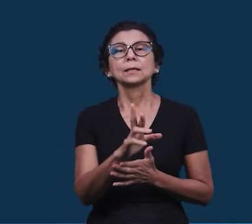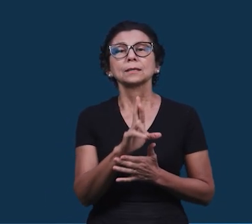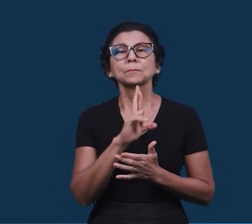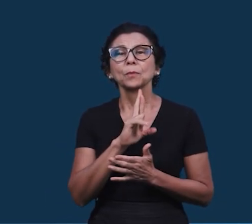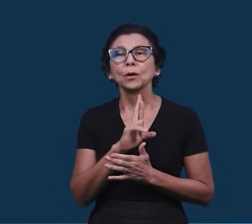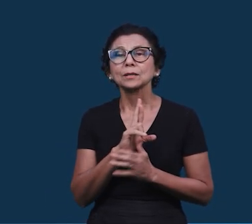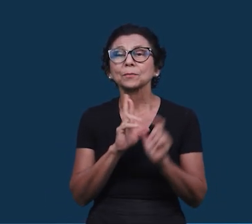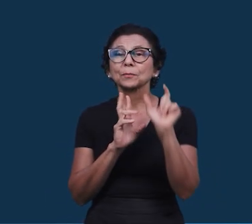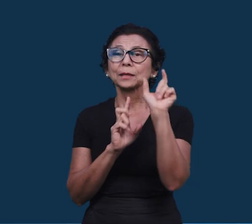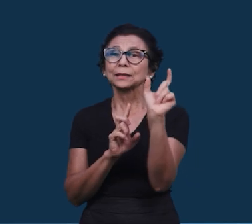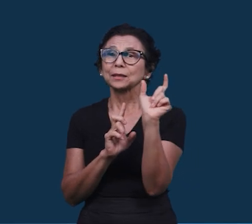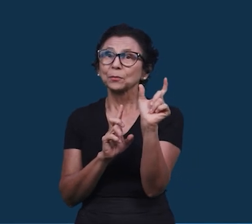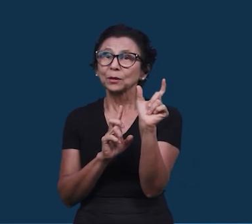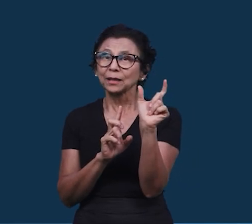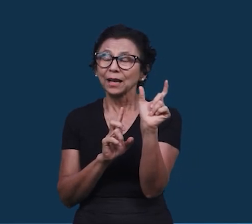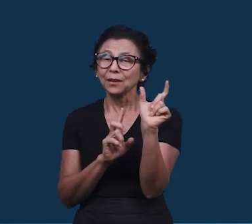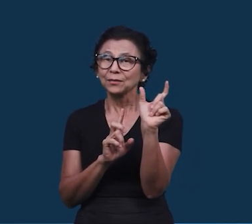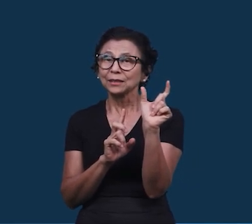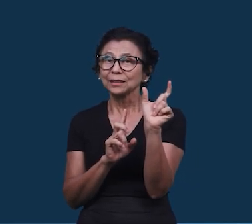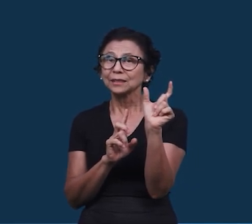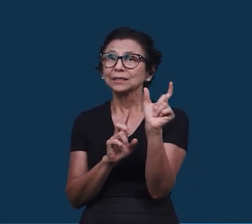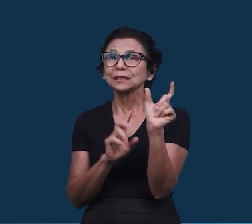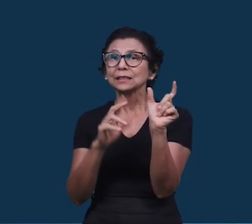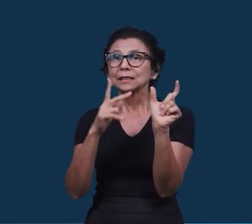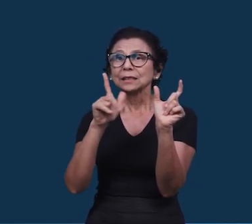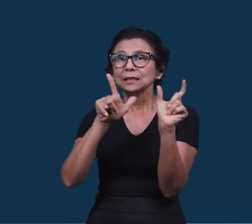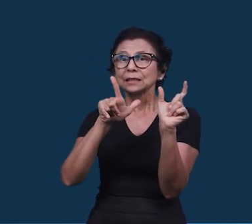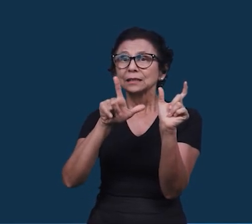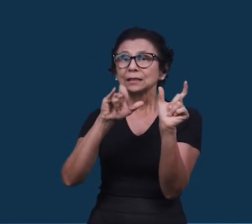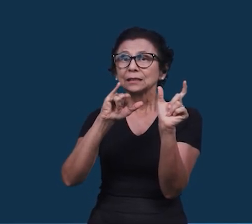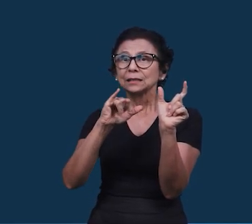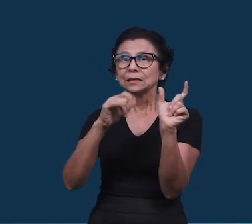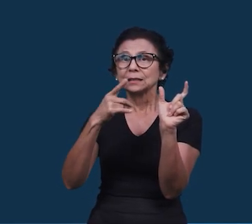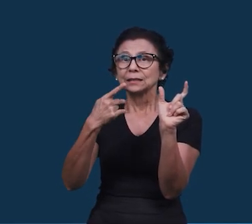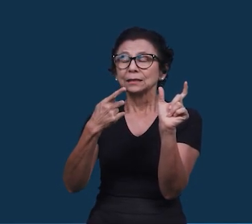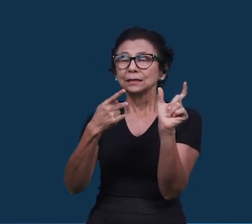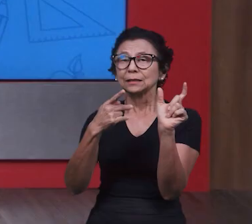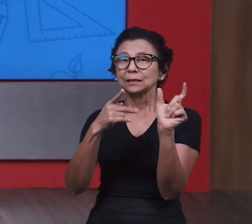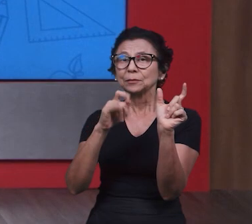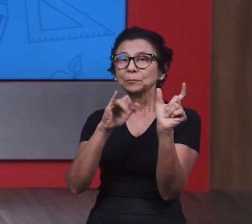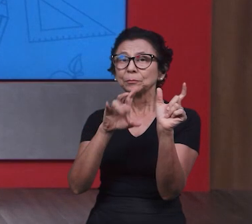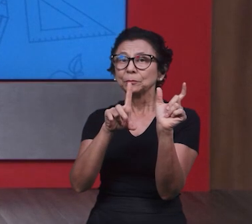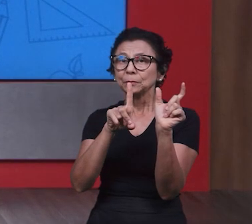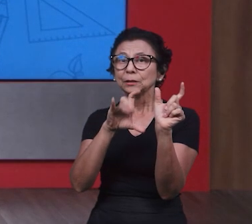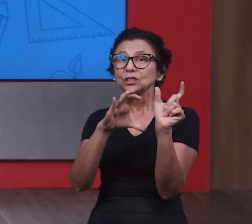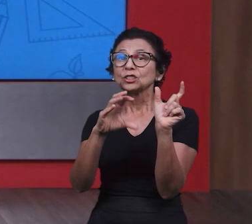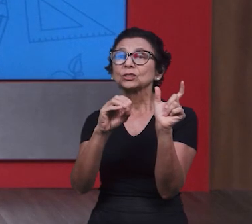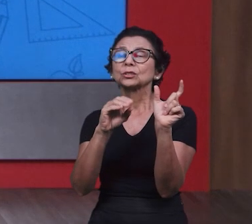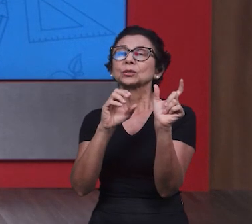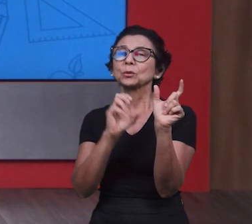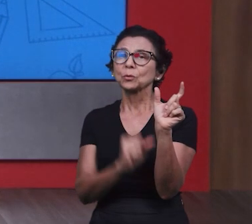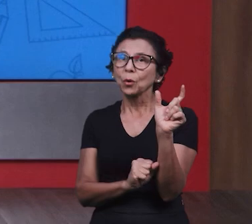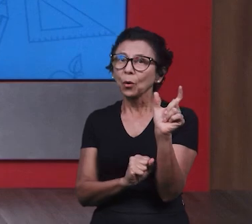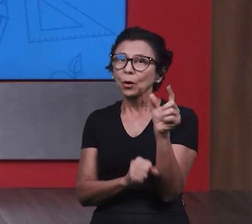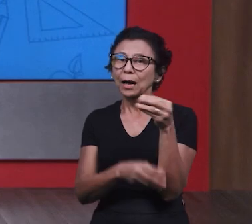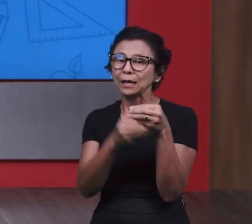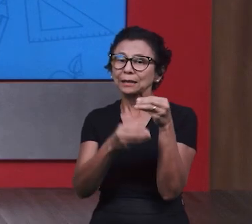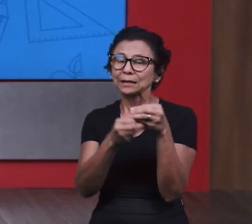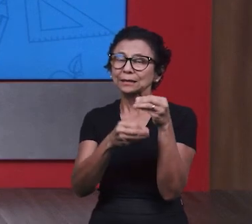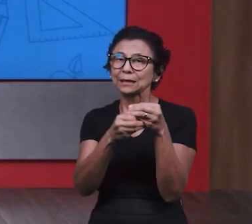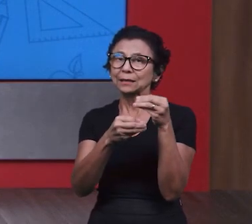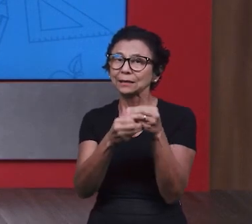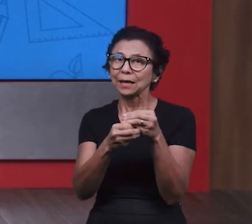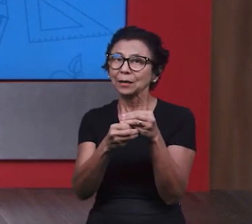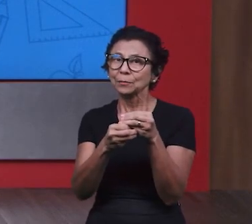palavra acumular em tecidos lipídicos e lá se alojar. Então, para acumular, tem que grudar,